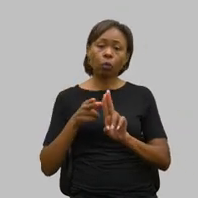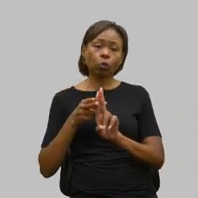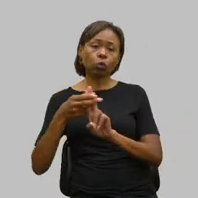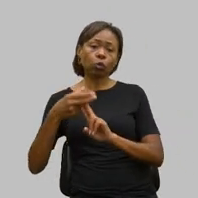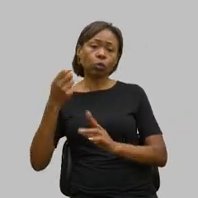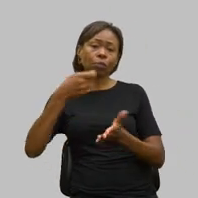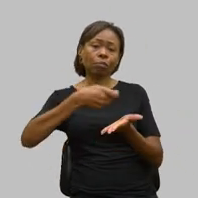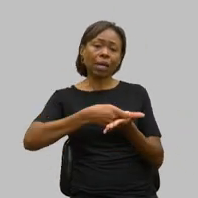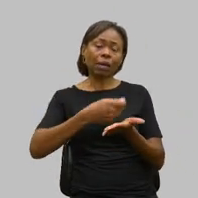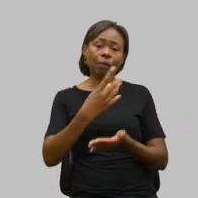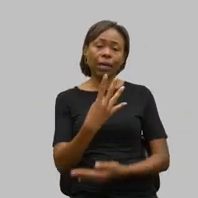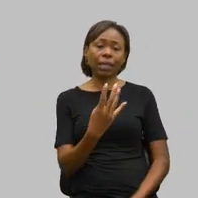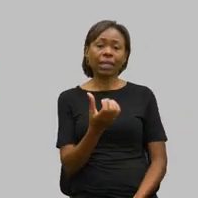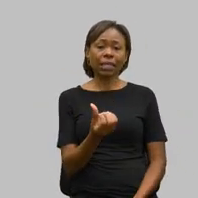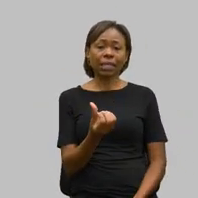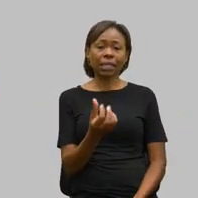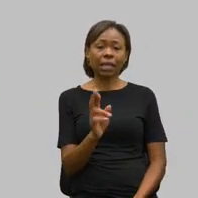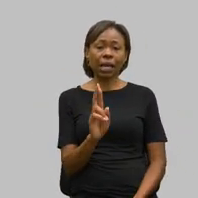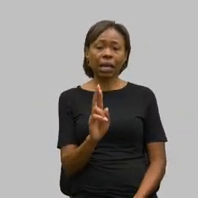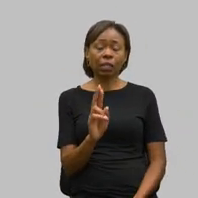por uma biópsia. Ah, está.